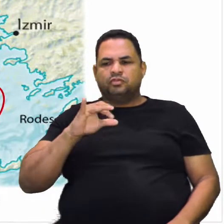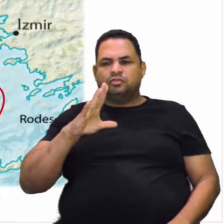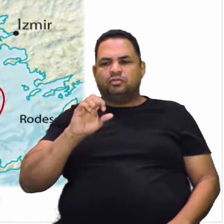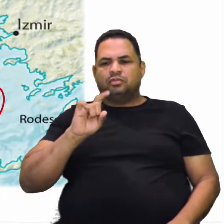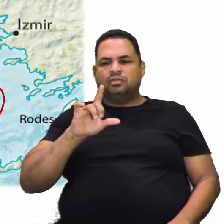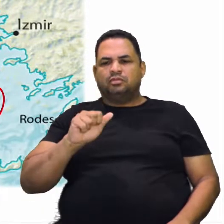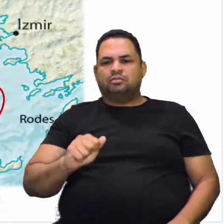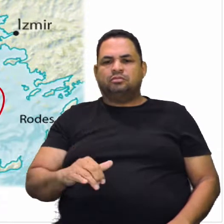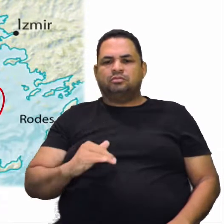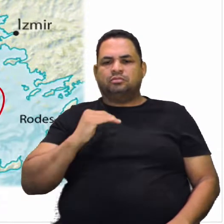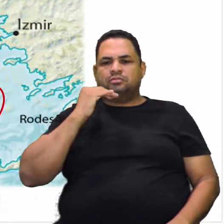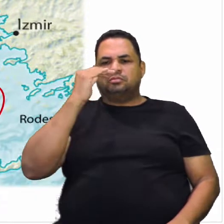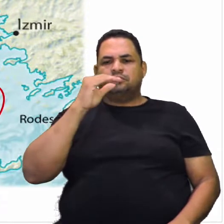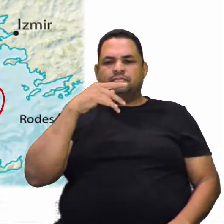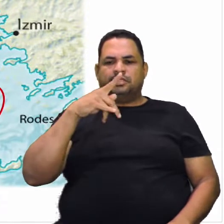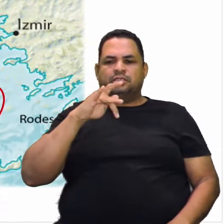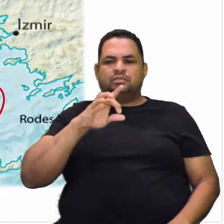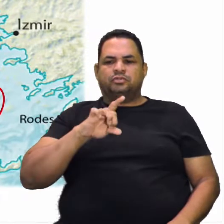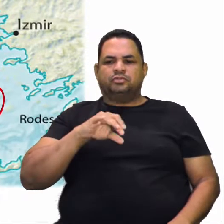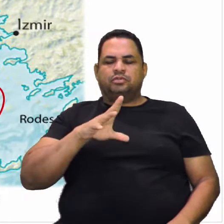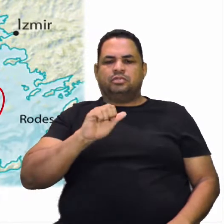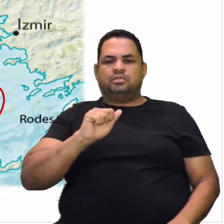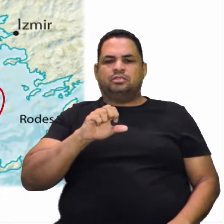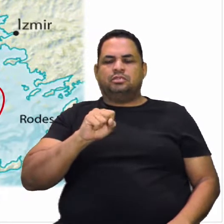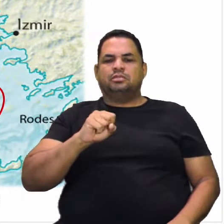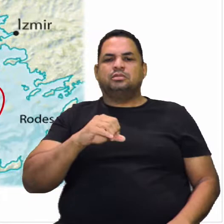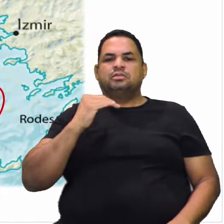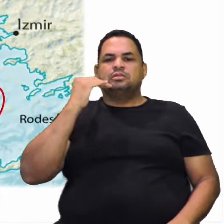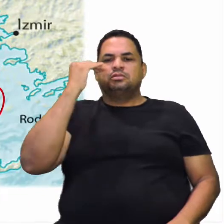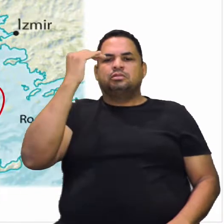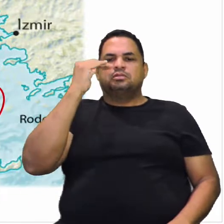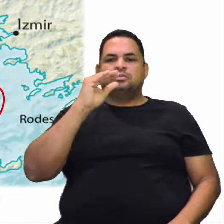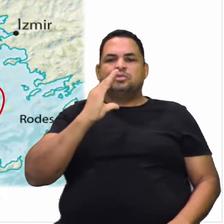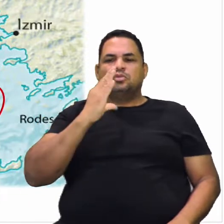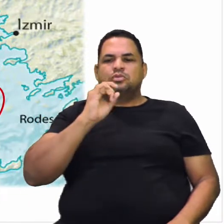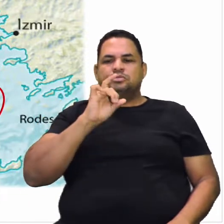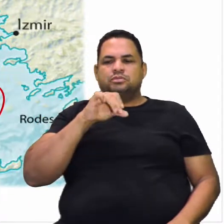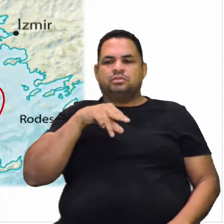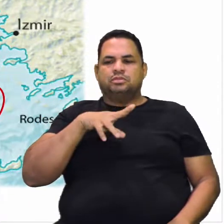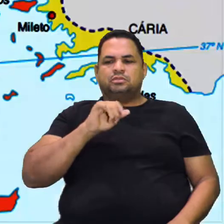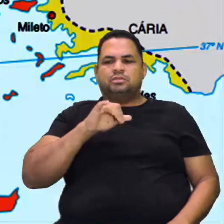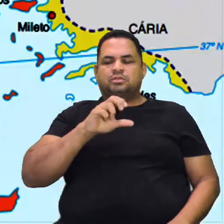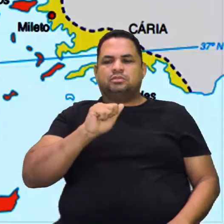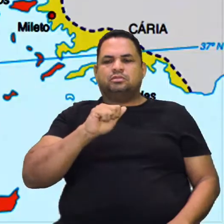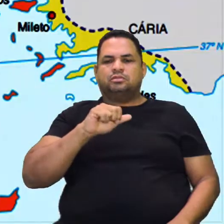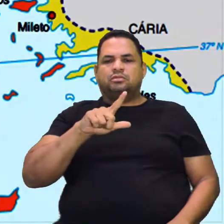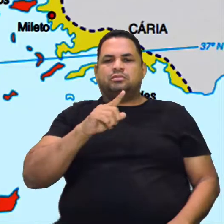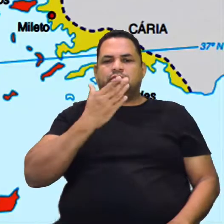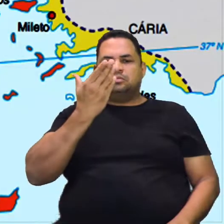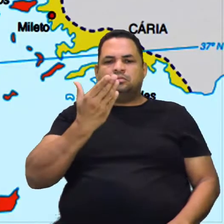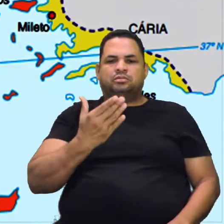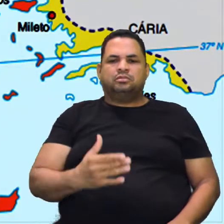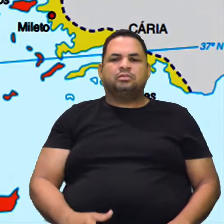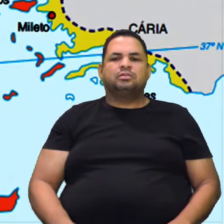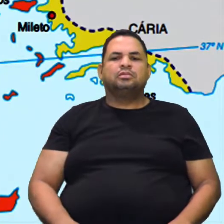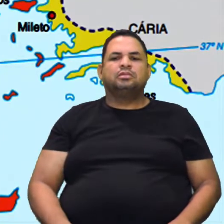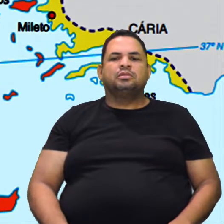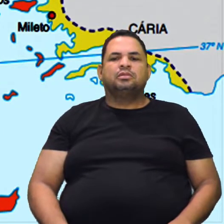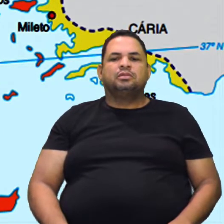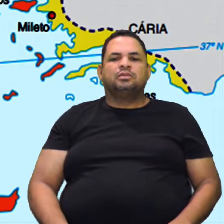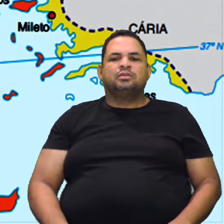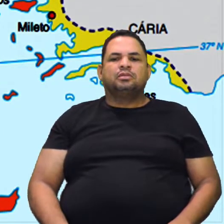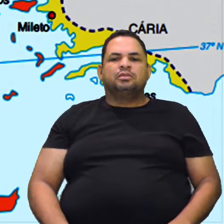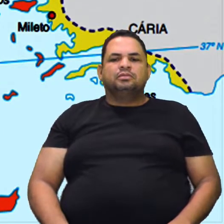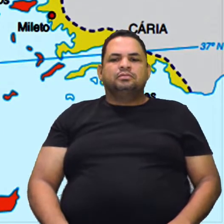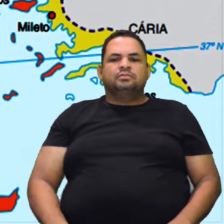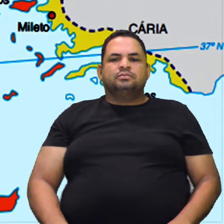a parte peninsular e a parte continental. do que seria. Vamos lá para a gente olhar aqui a Grécia,